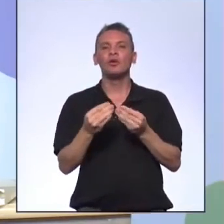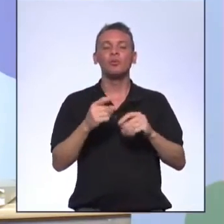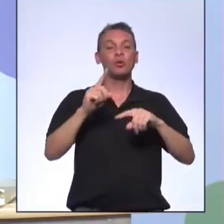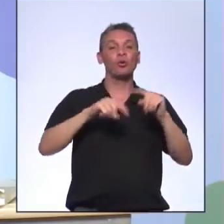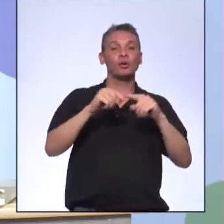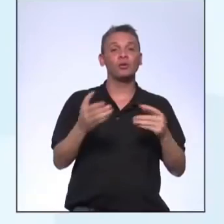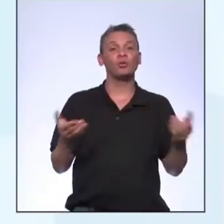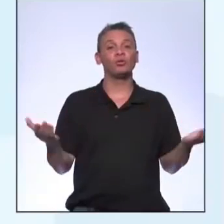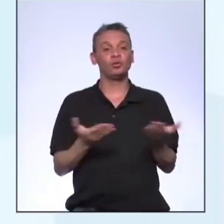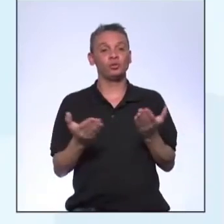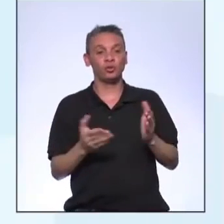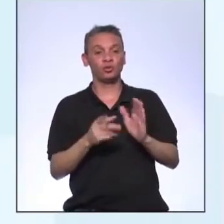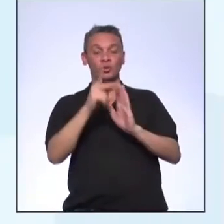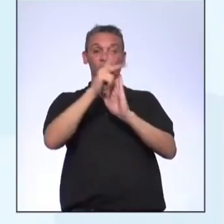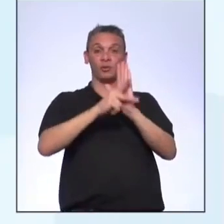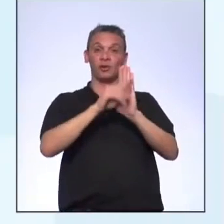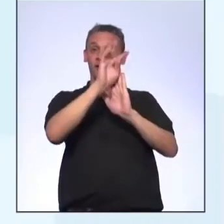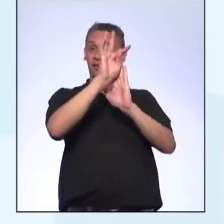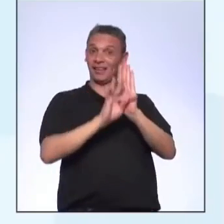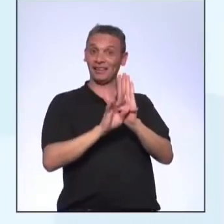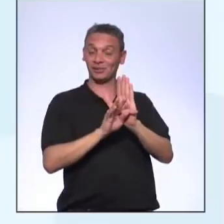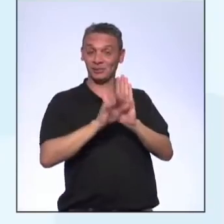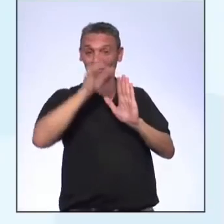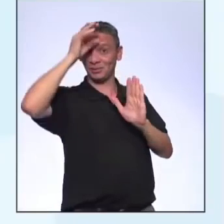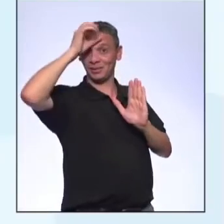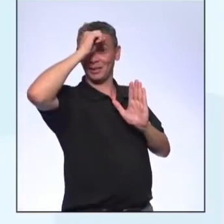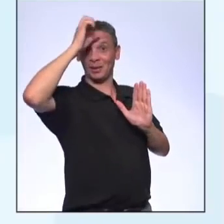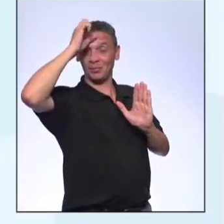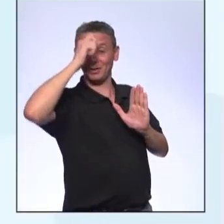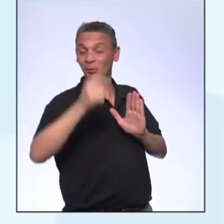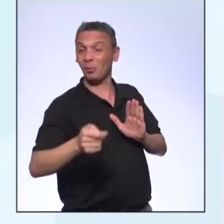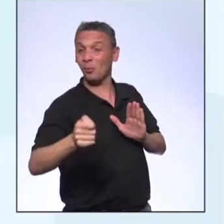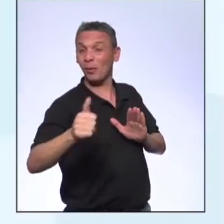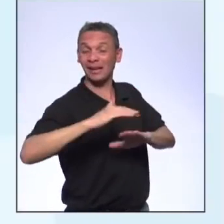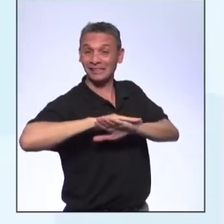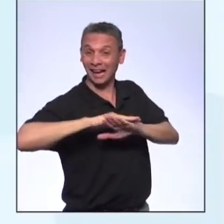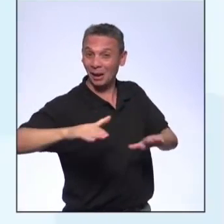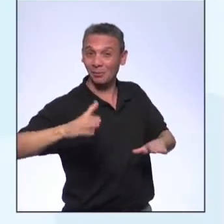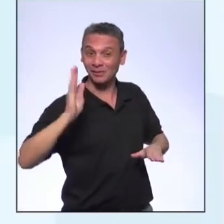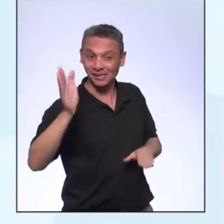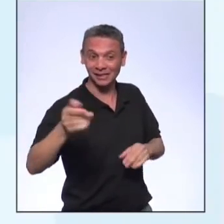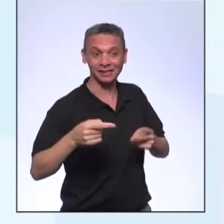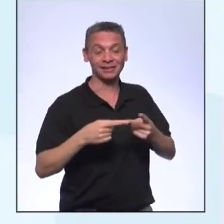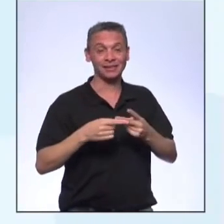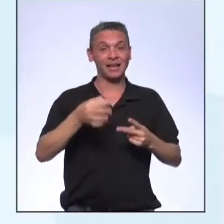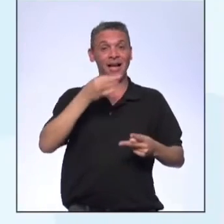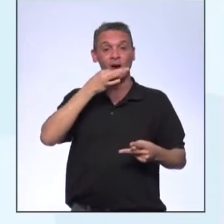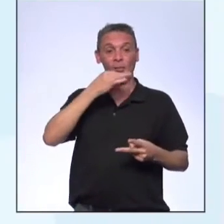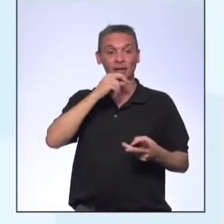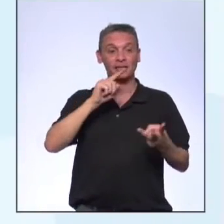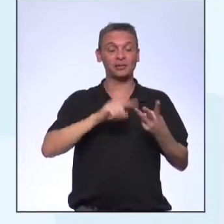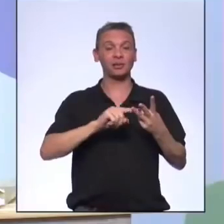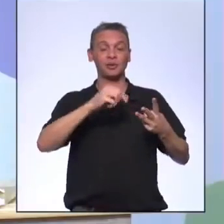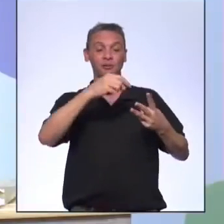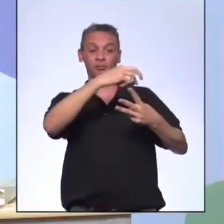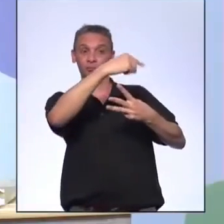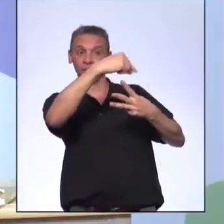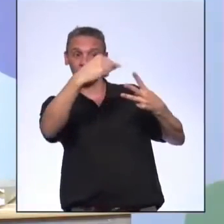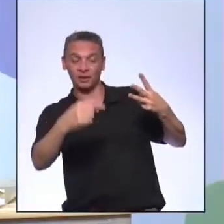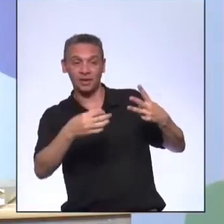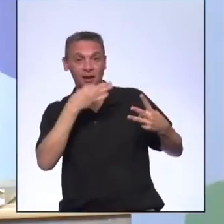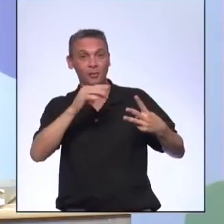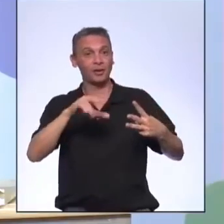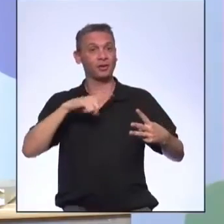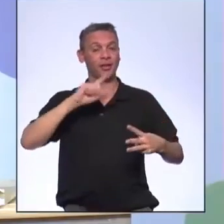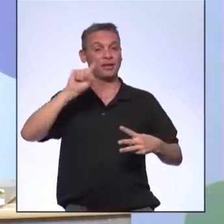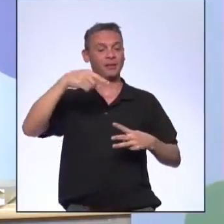conteúdos de hoje? Projeto de texto, então a gente está quase no fim aí do projeto já, argumentação e tipos de argumentos. E na próxima